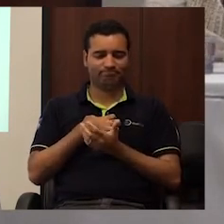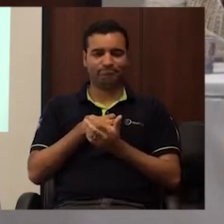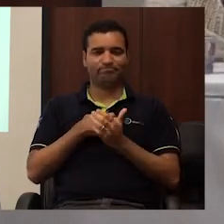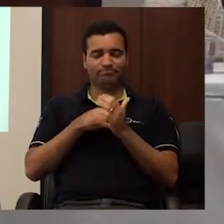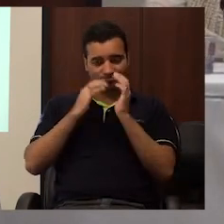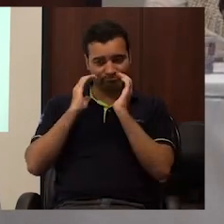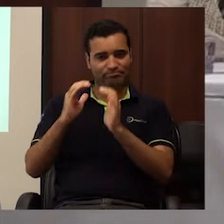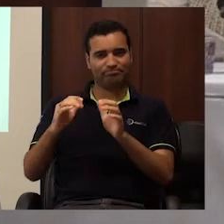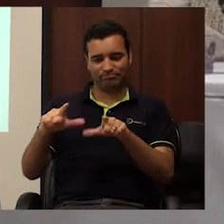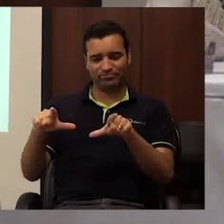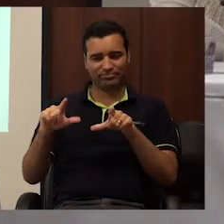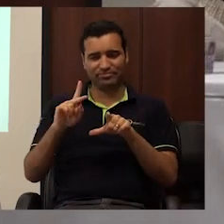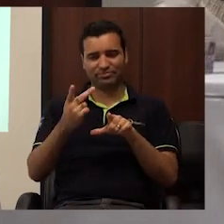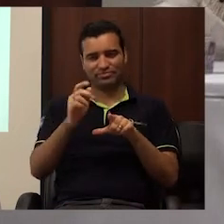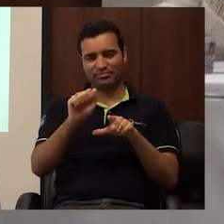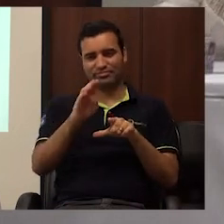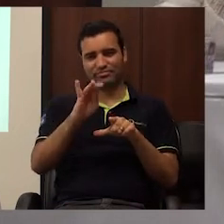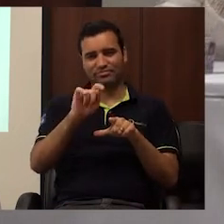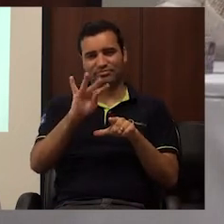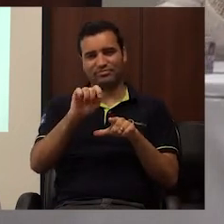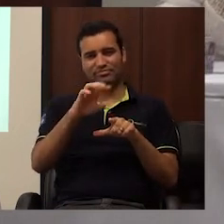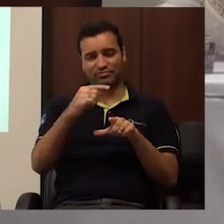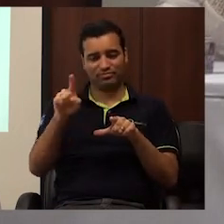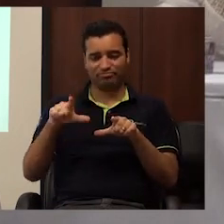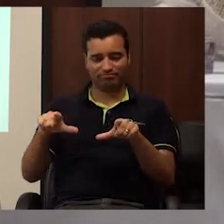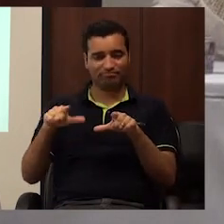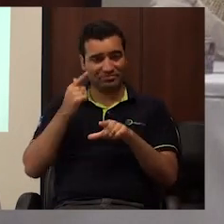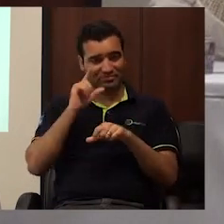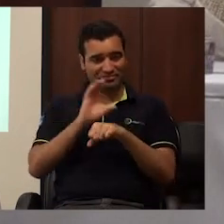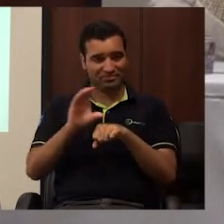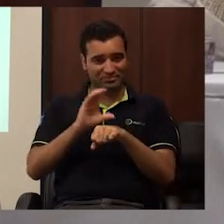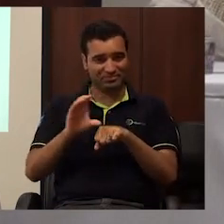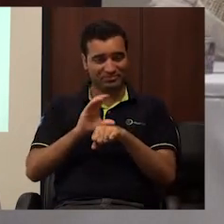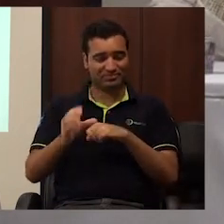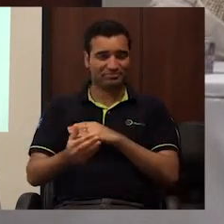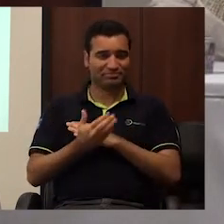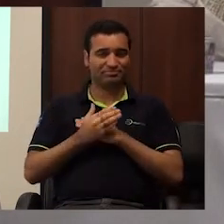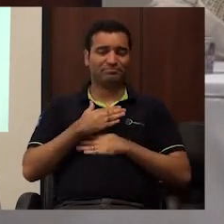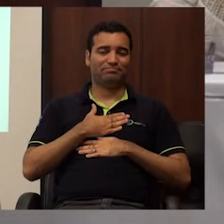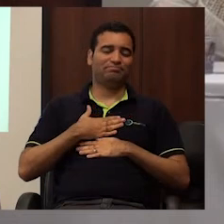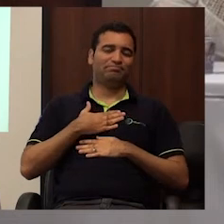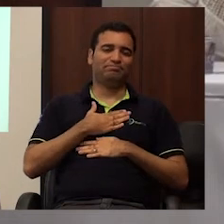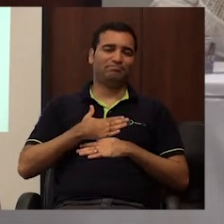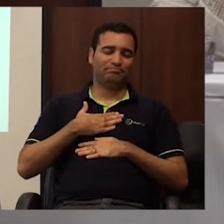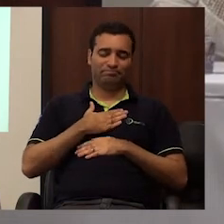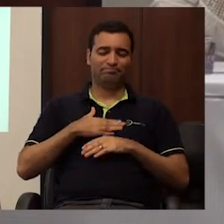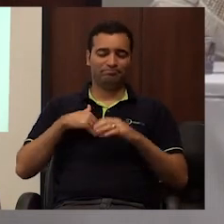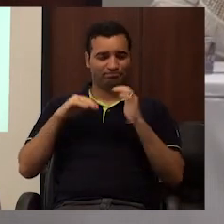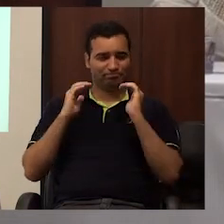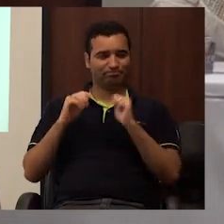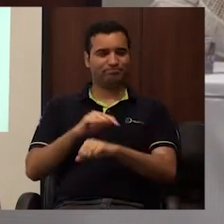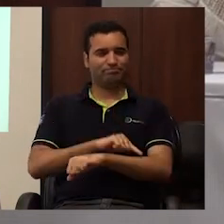respeito pela habilitação que eu tive a oportunidade de fazer e que me trouxe